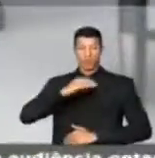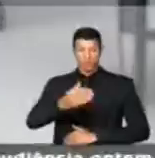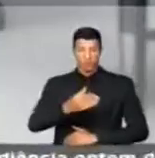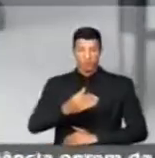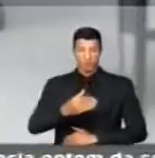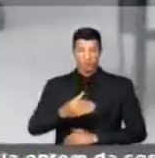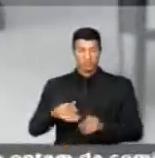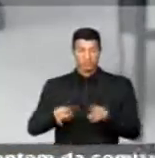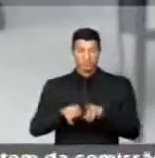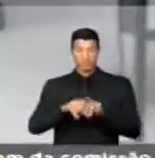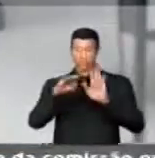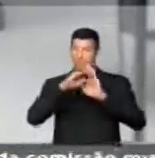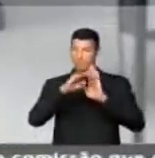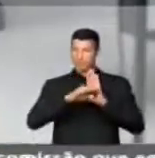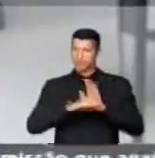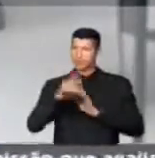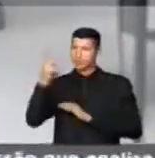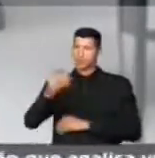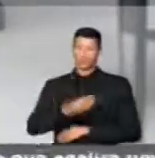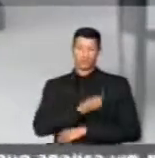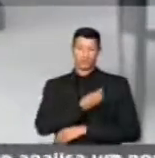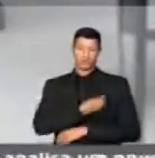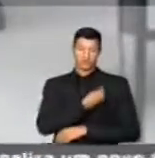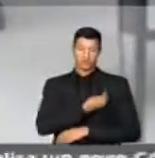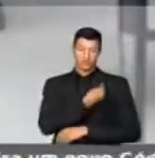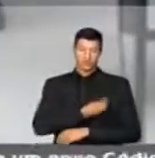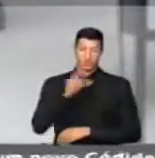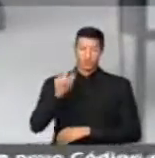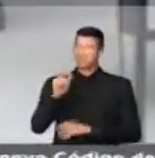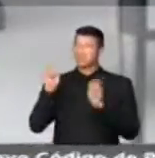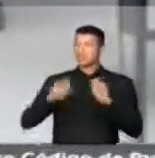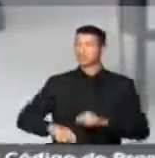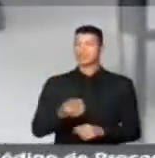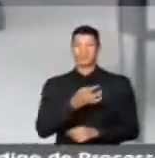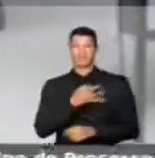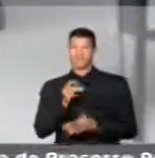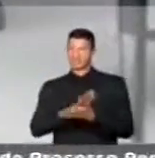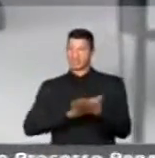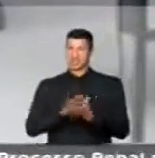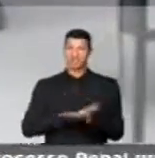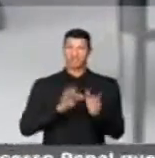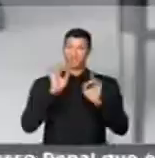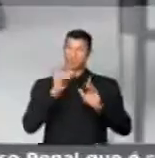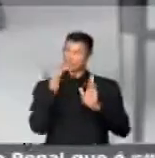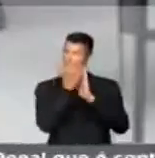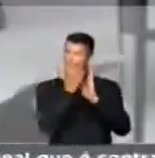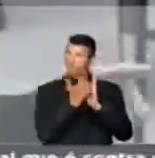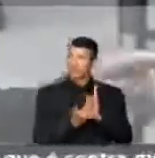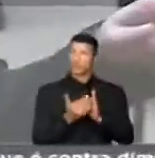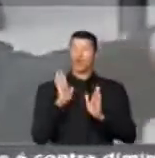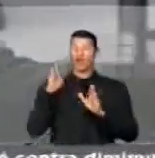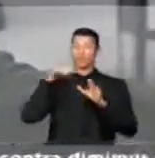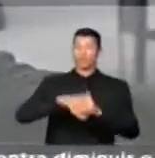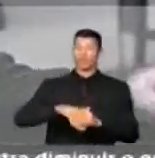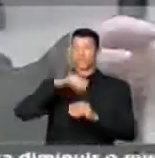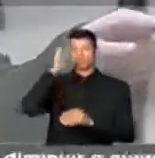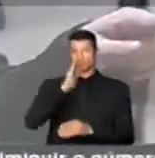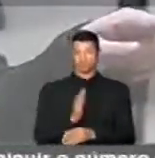coragem, como tem pautado a sua vida, de quem não deve nada e só deve ao voto